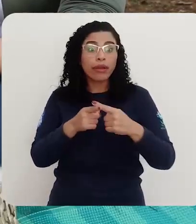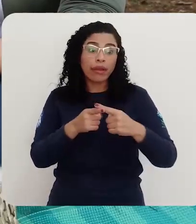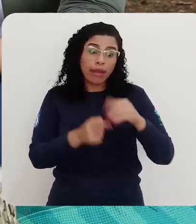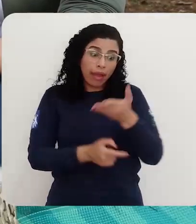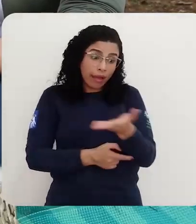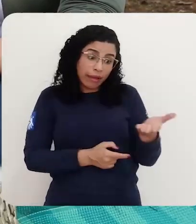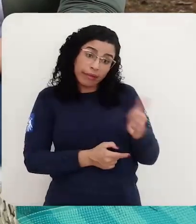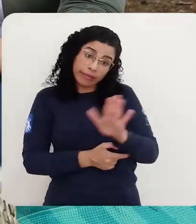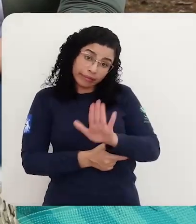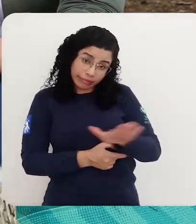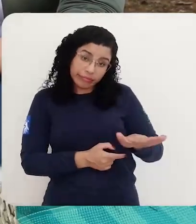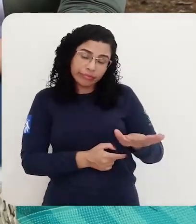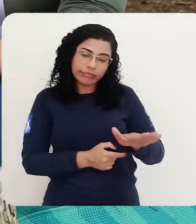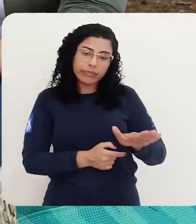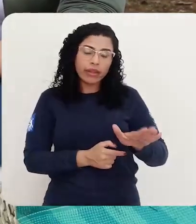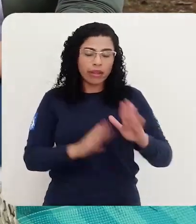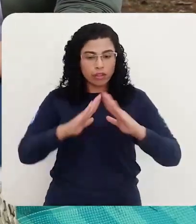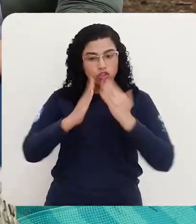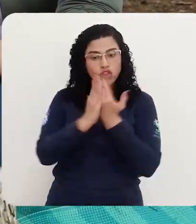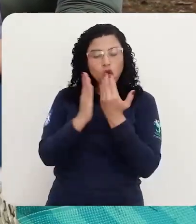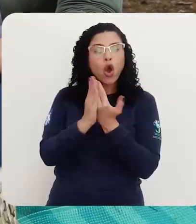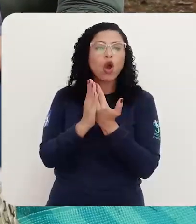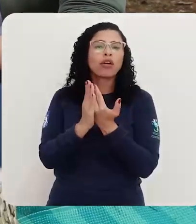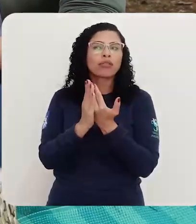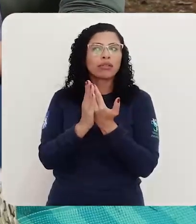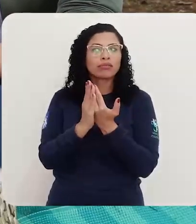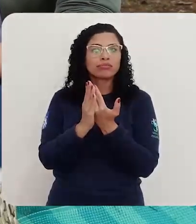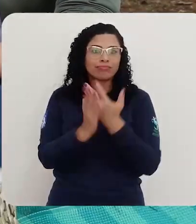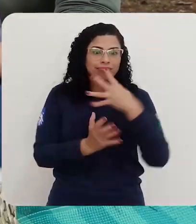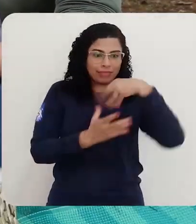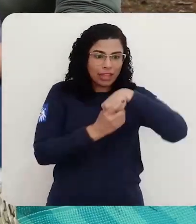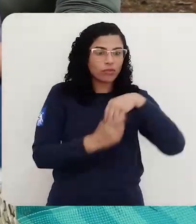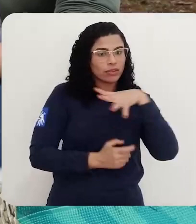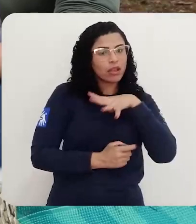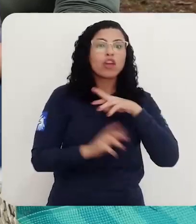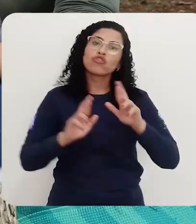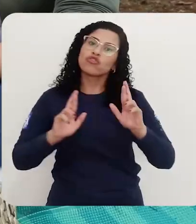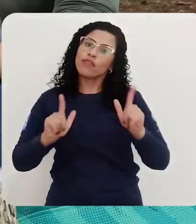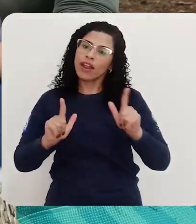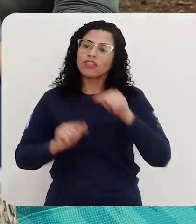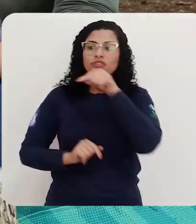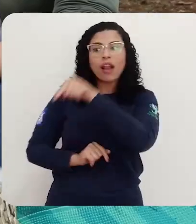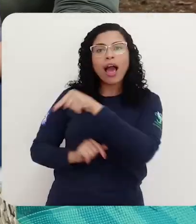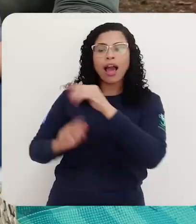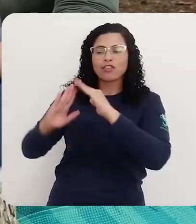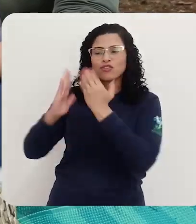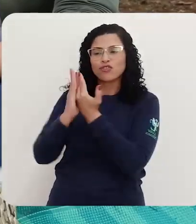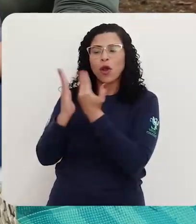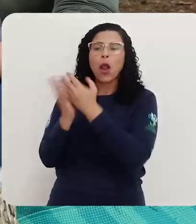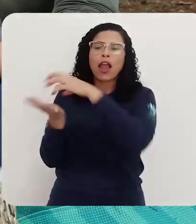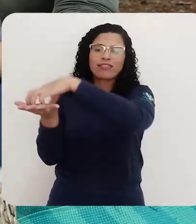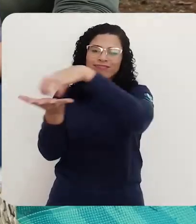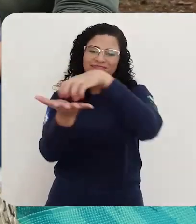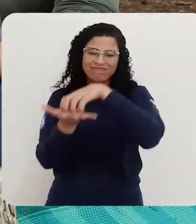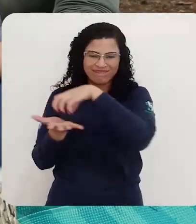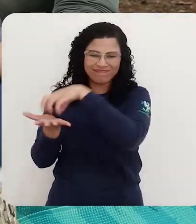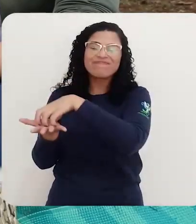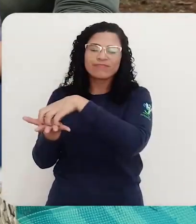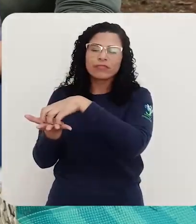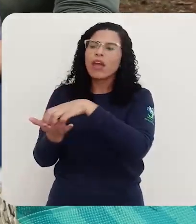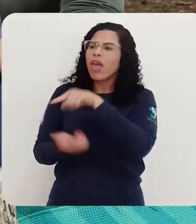escola urbana, por exemplo. Sim. Diferente daquelas que estudam nas aldeias, por exemplo, nas escolas indígenas, que é algo bem